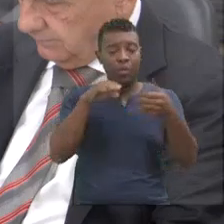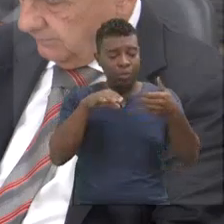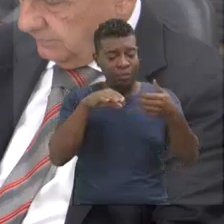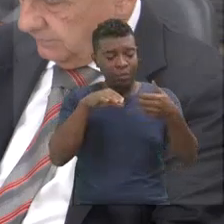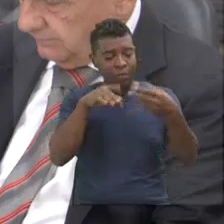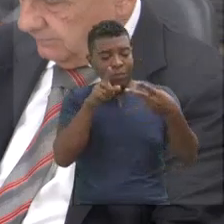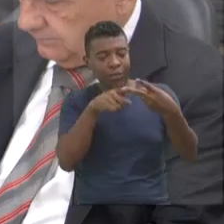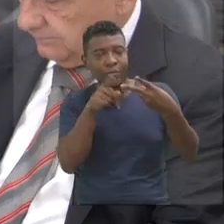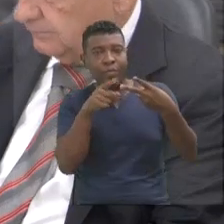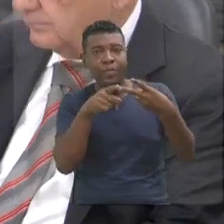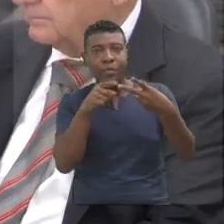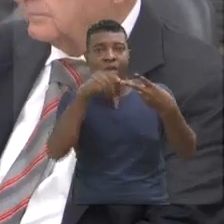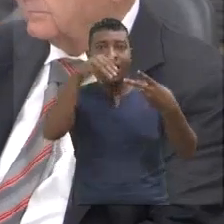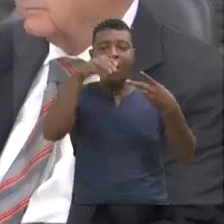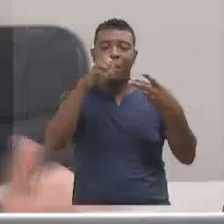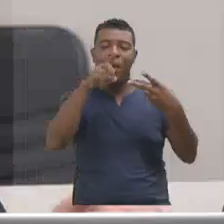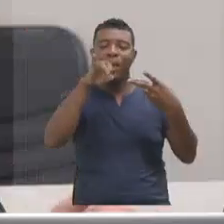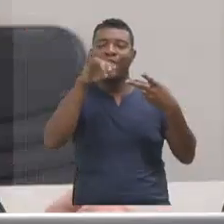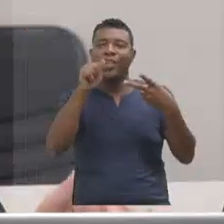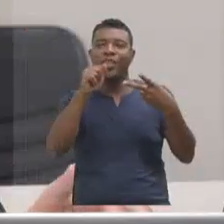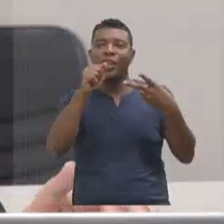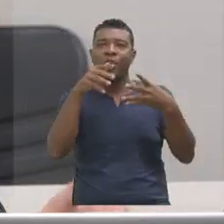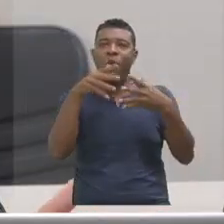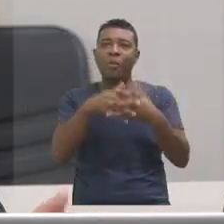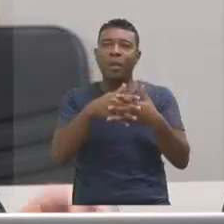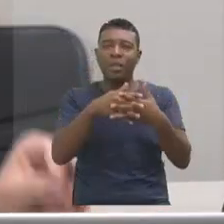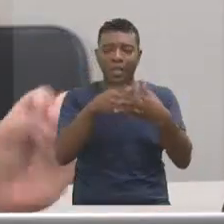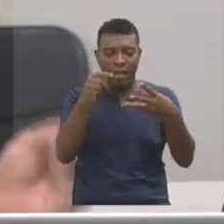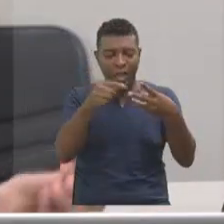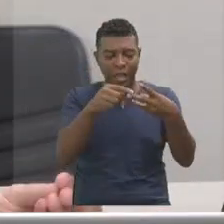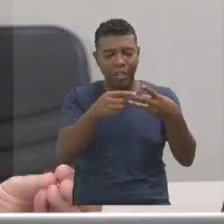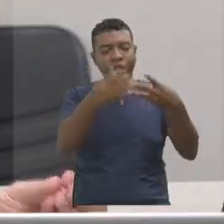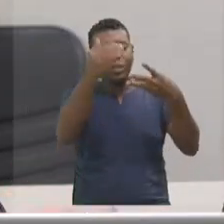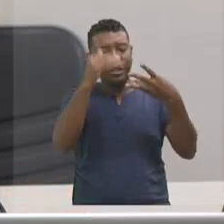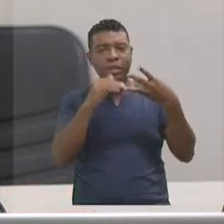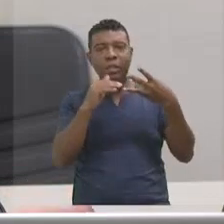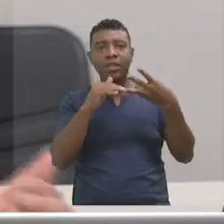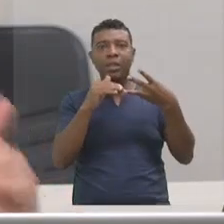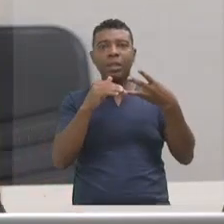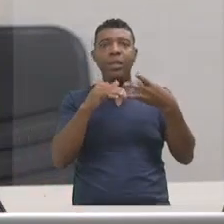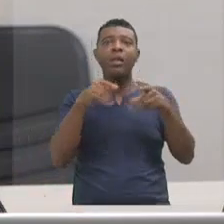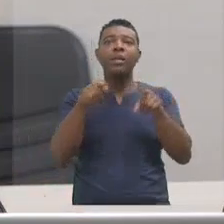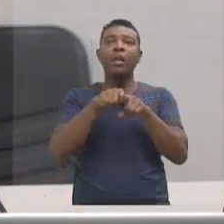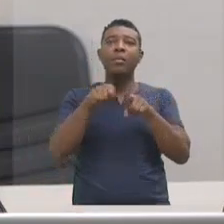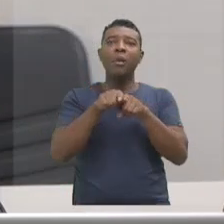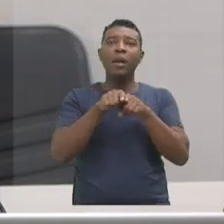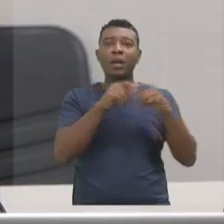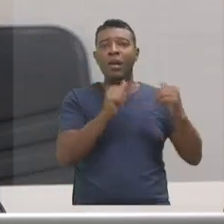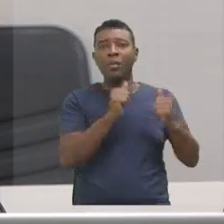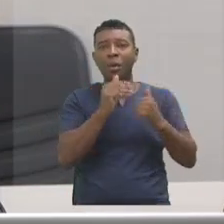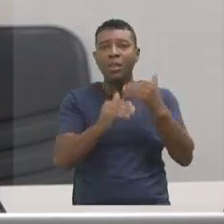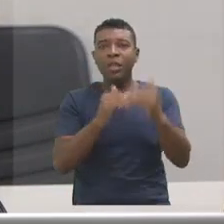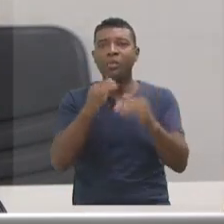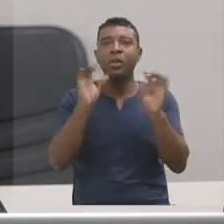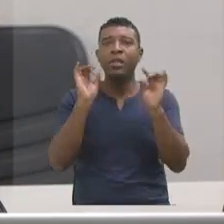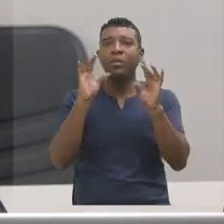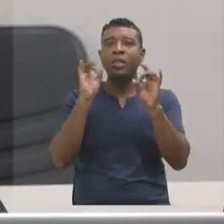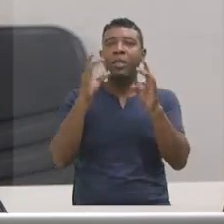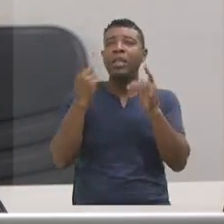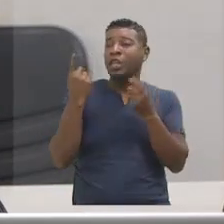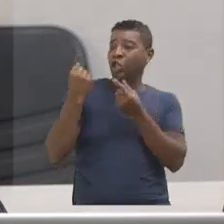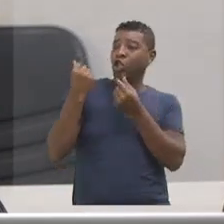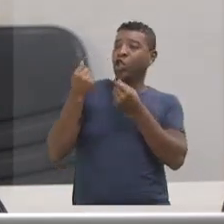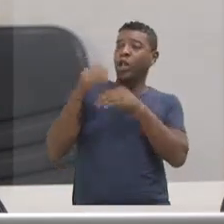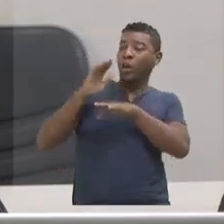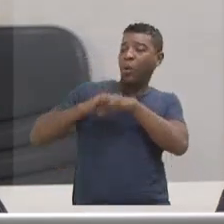se viesse um novo teto de média e dentro da alta também dos procedimentos especializados um recurso a mais para que a gente